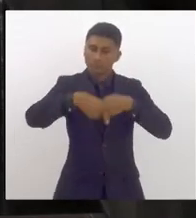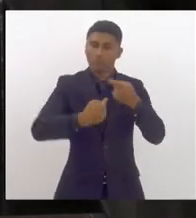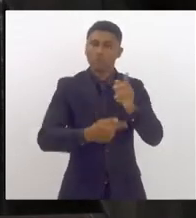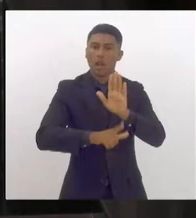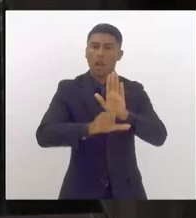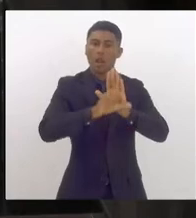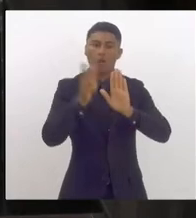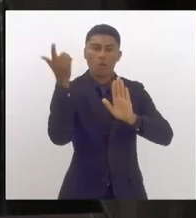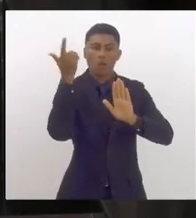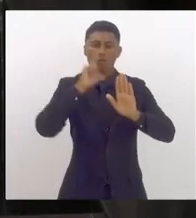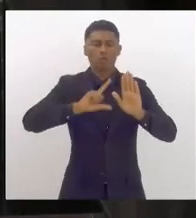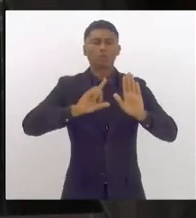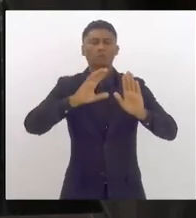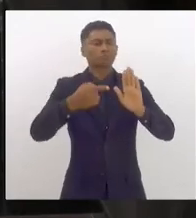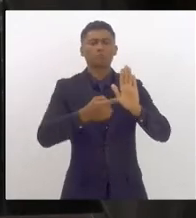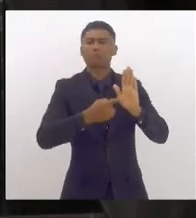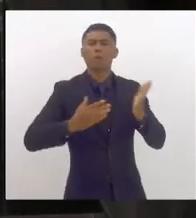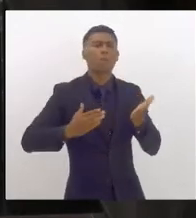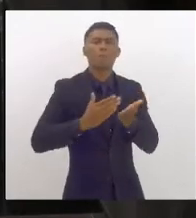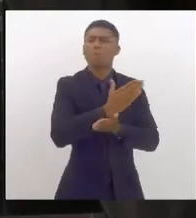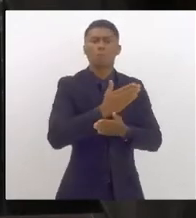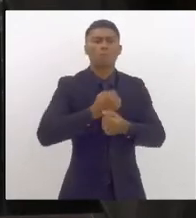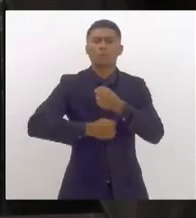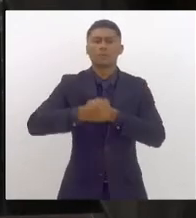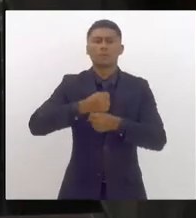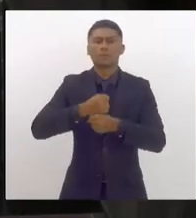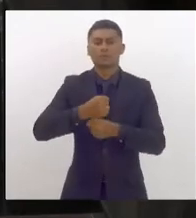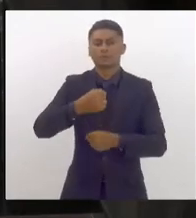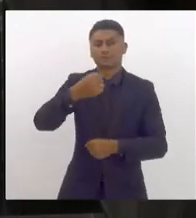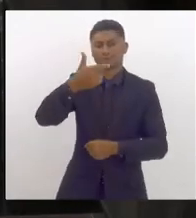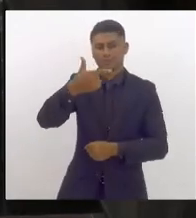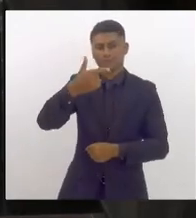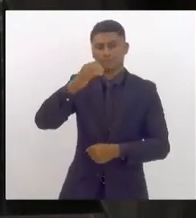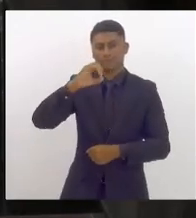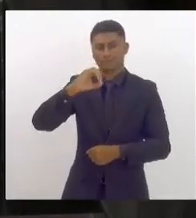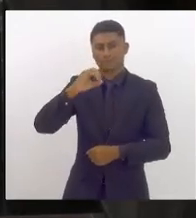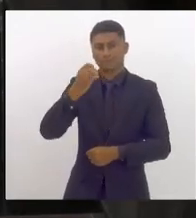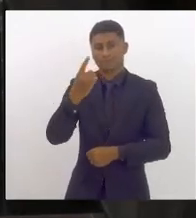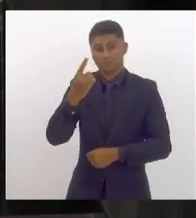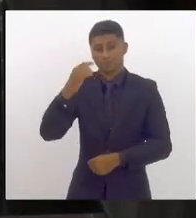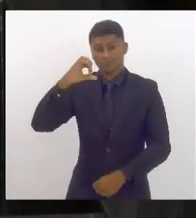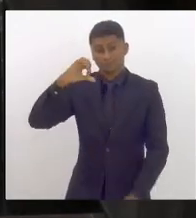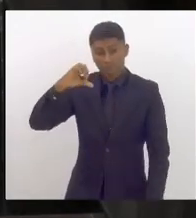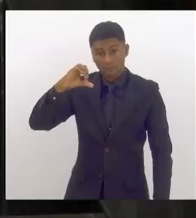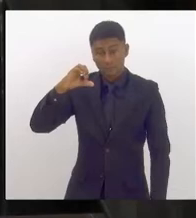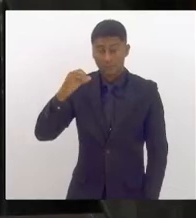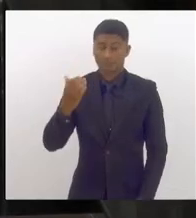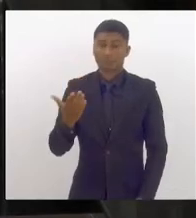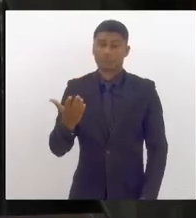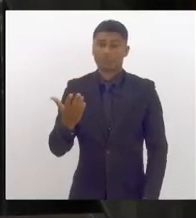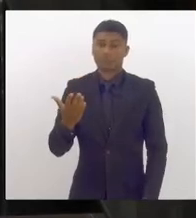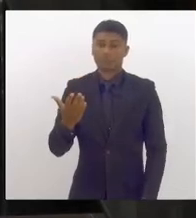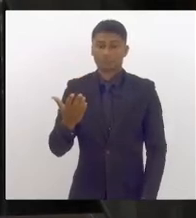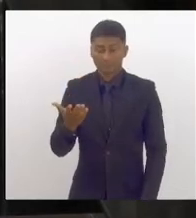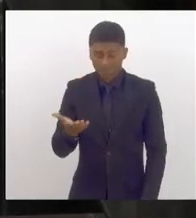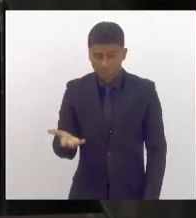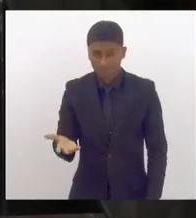aprovado no ano de 2019 2019